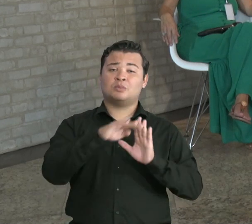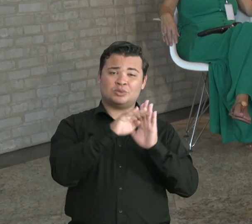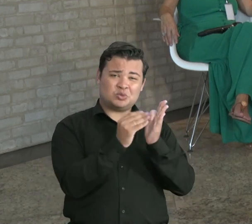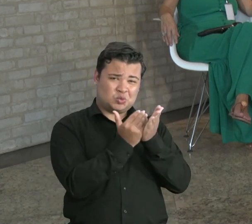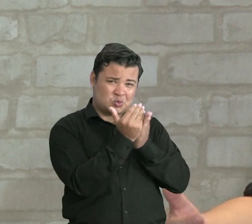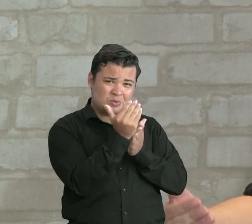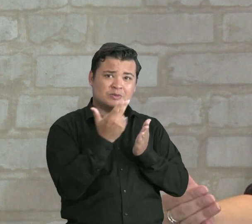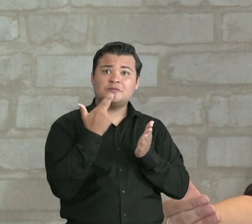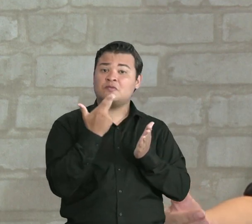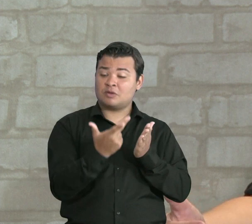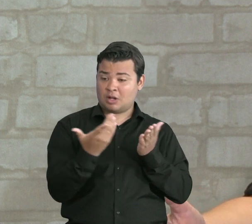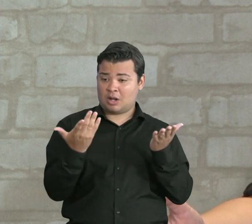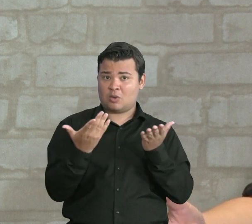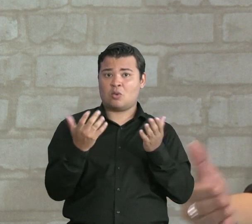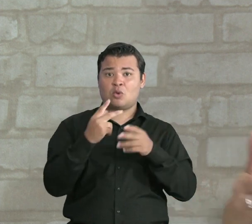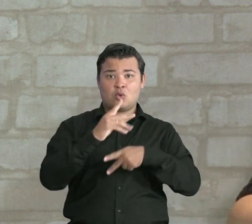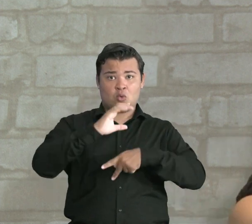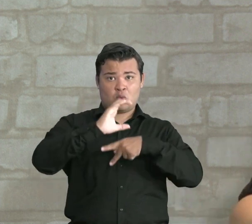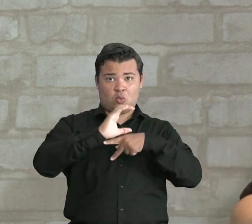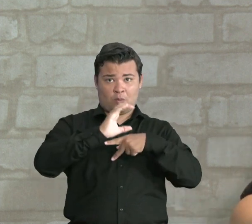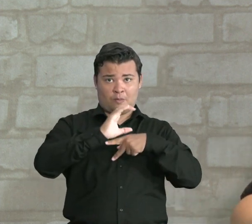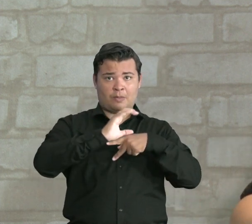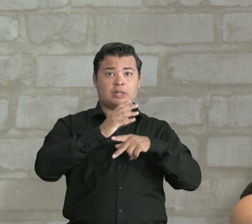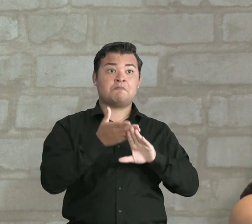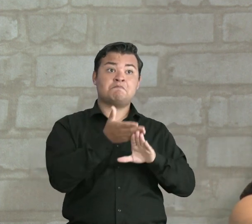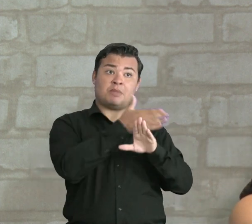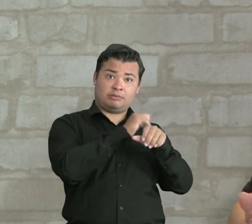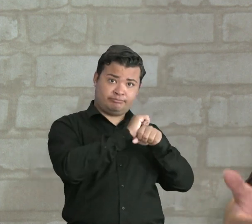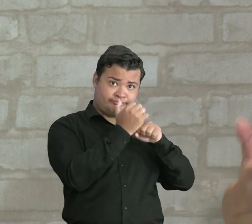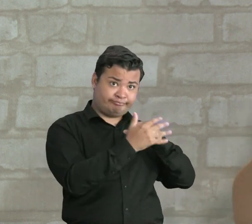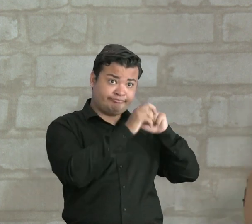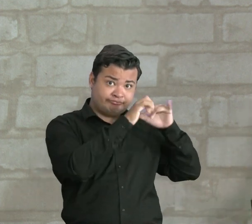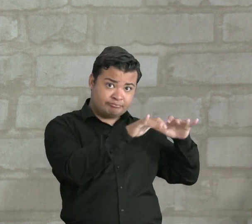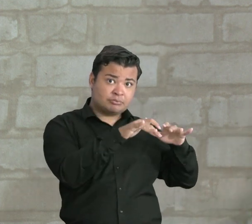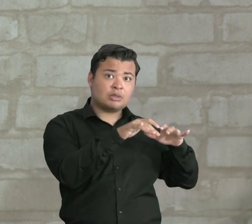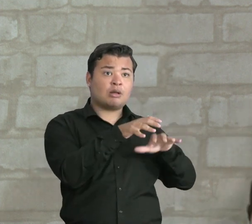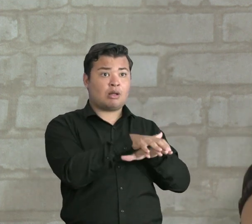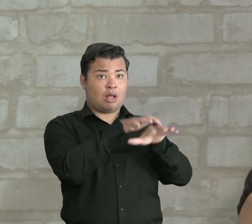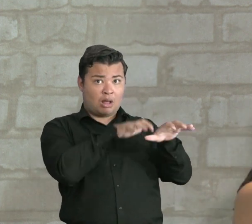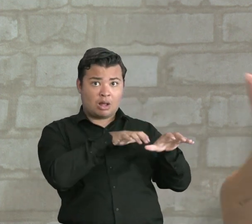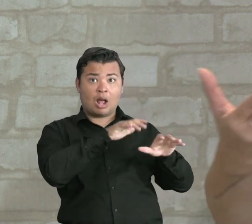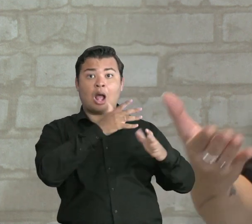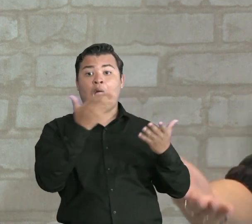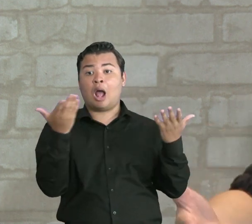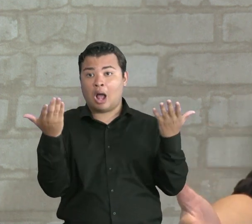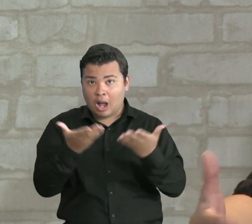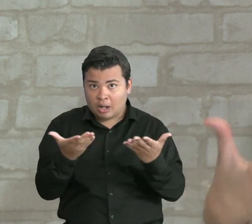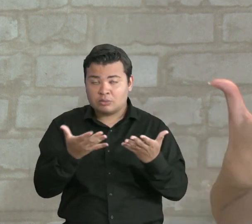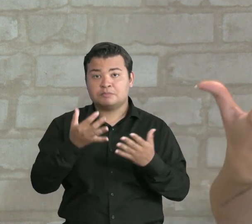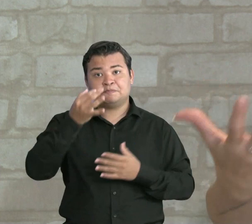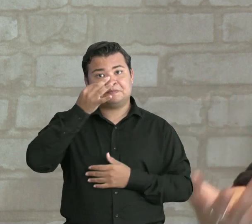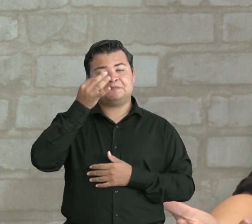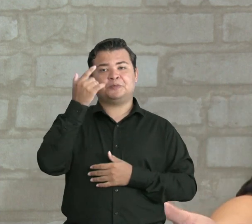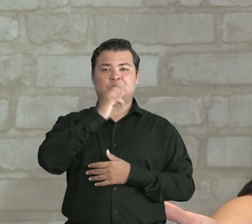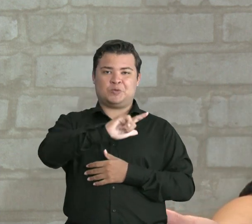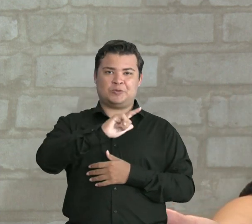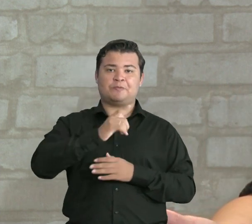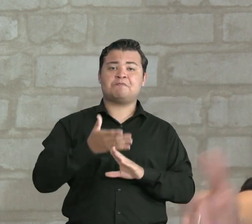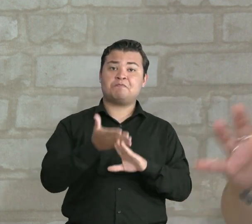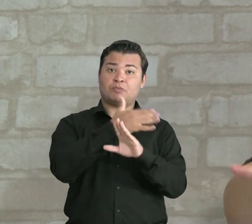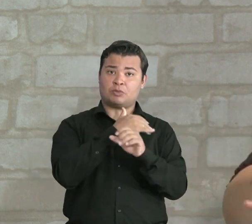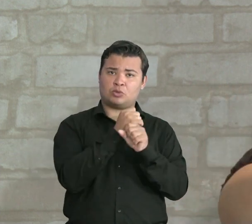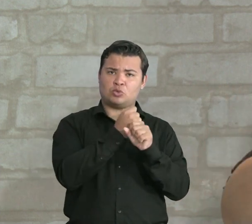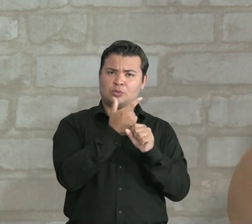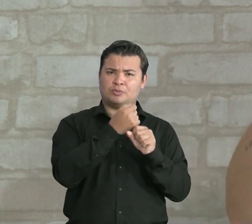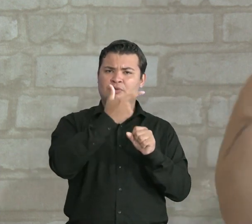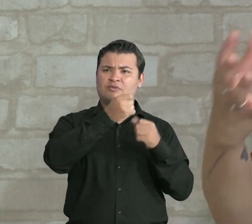primeira edição do Compex presencial, né, depois da pandemia de Covid-19. Desde 2020, nós fizemos muitas atividades remotas,